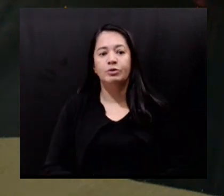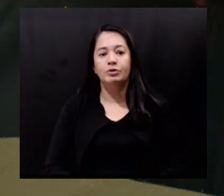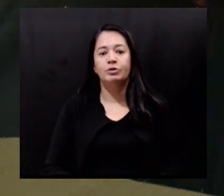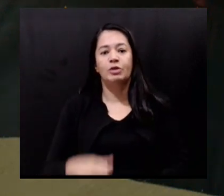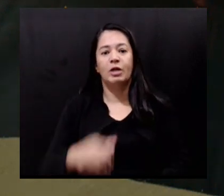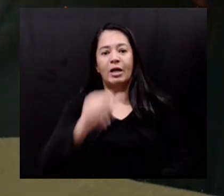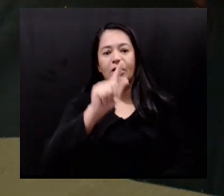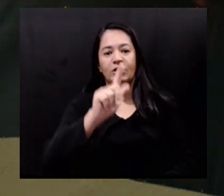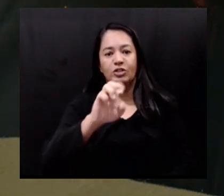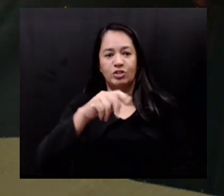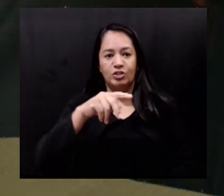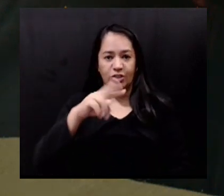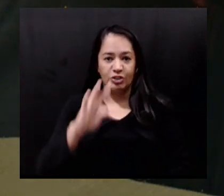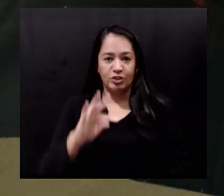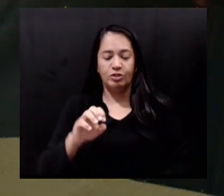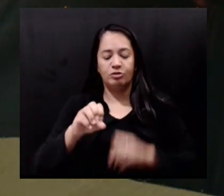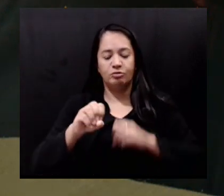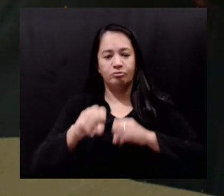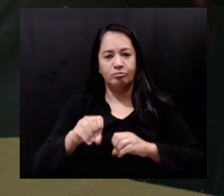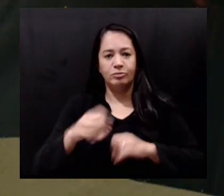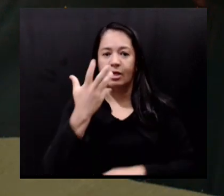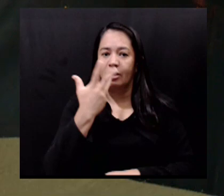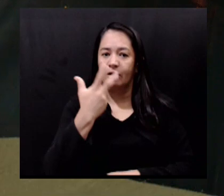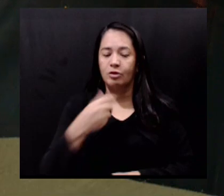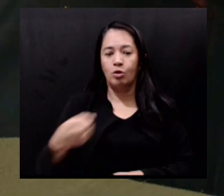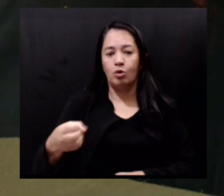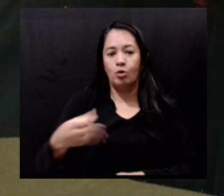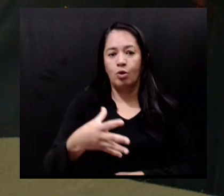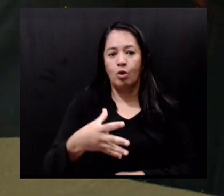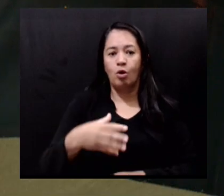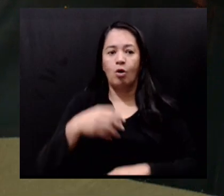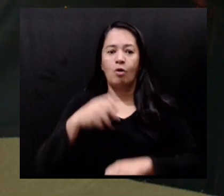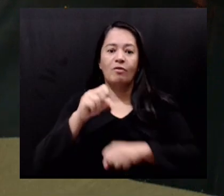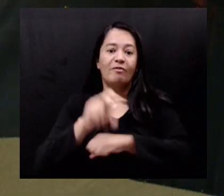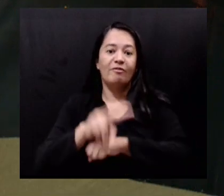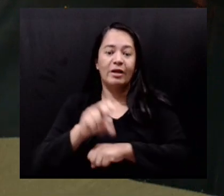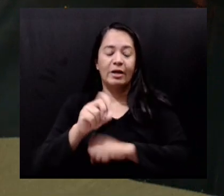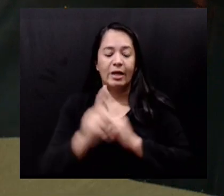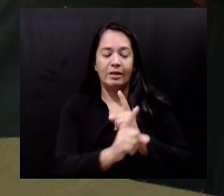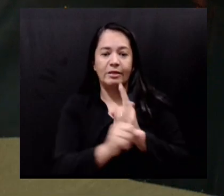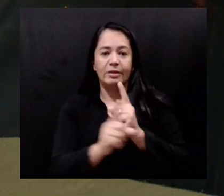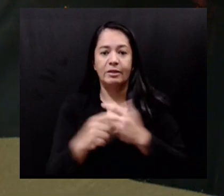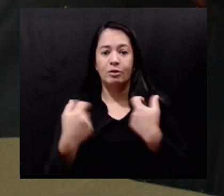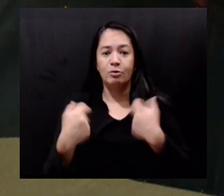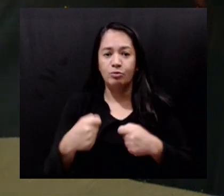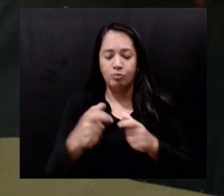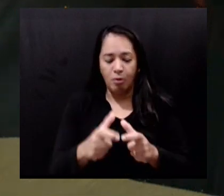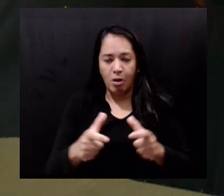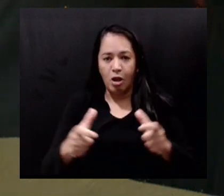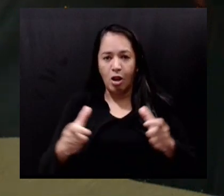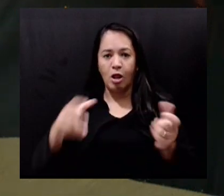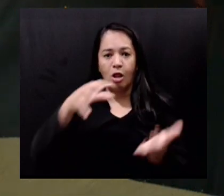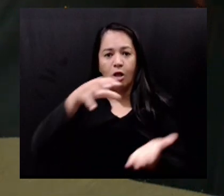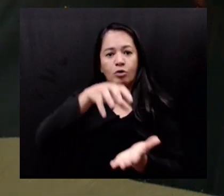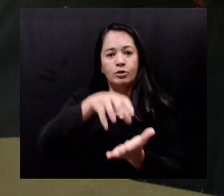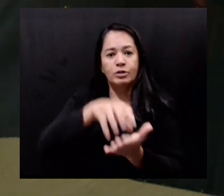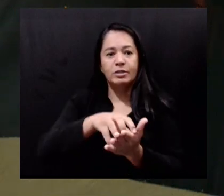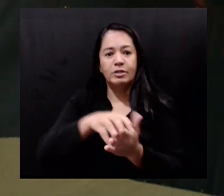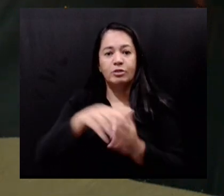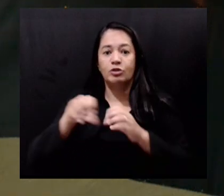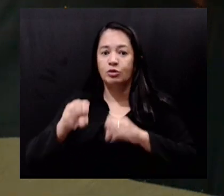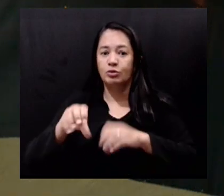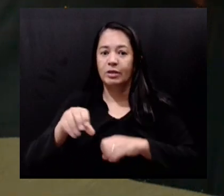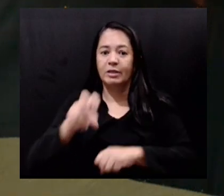do projeto, os novos cargos são necessários para atender à crescente demanda dos centros de educação infantil que funcionam em